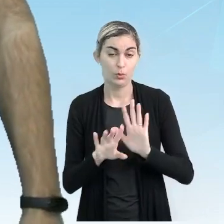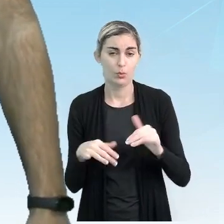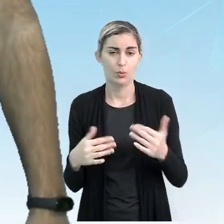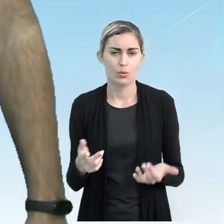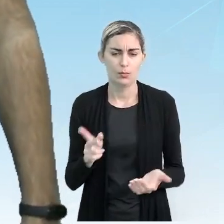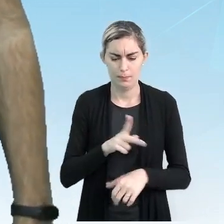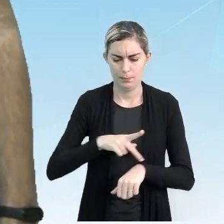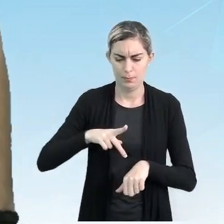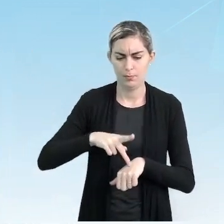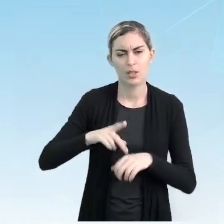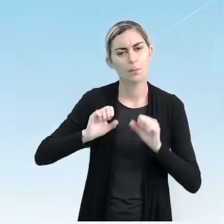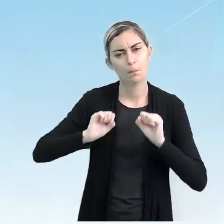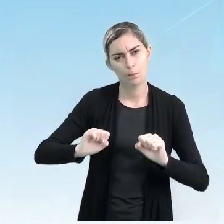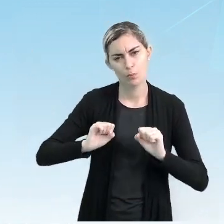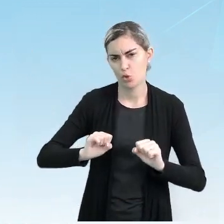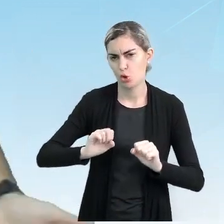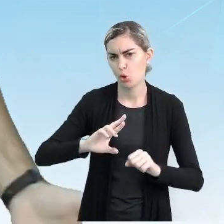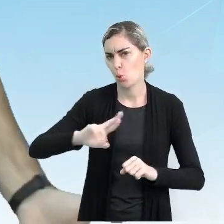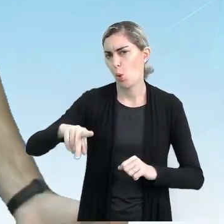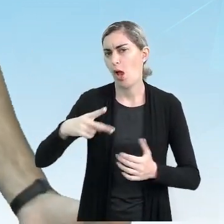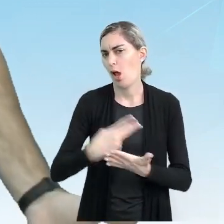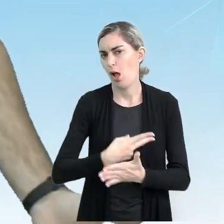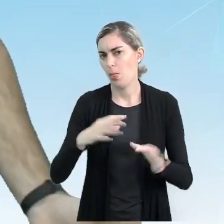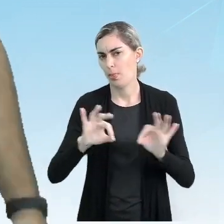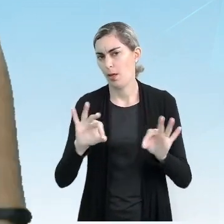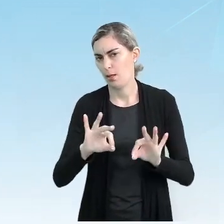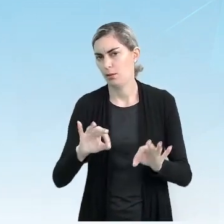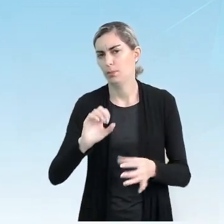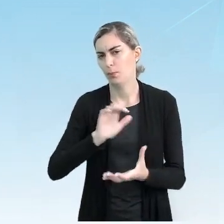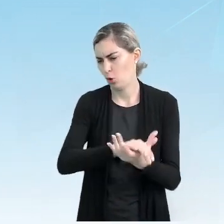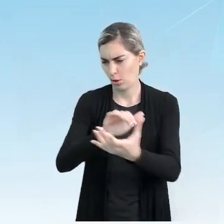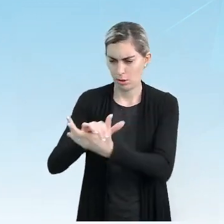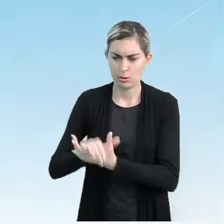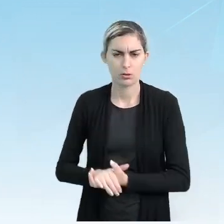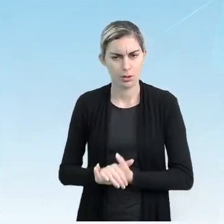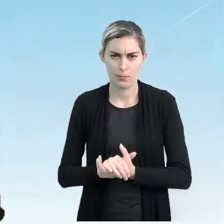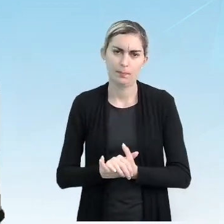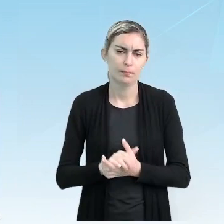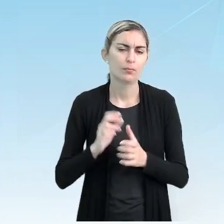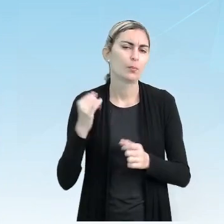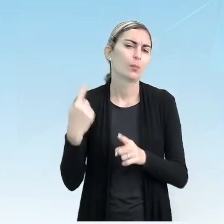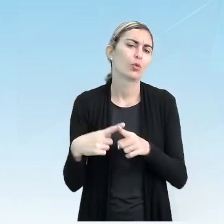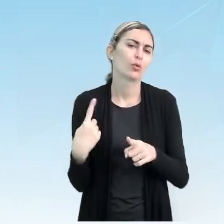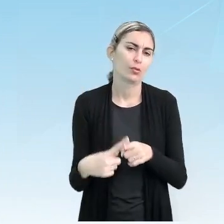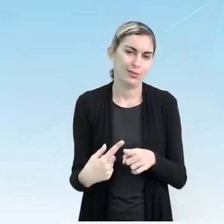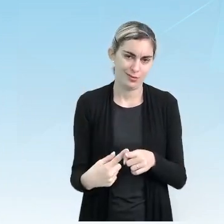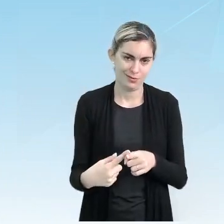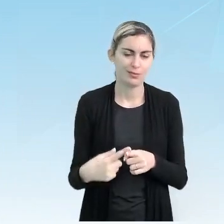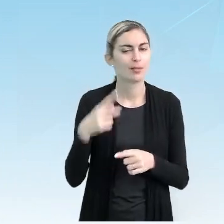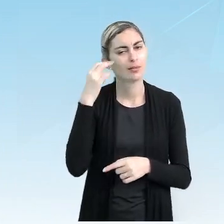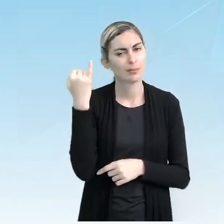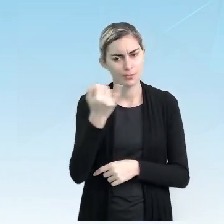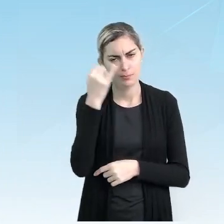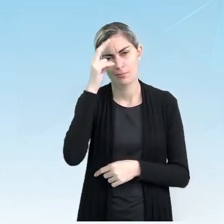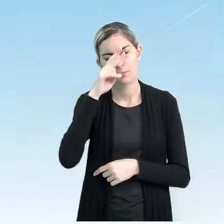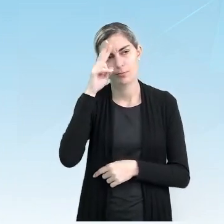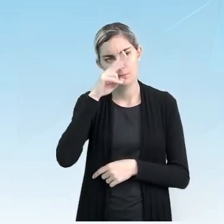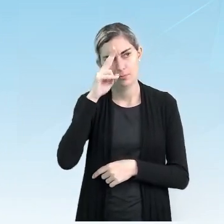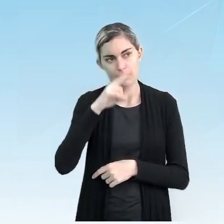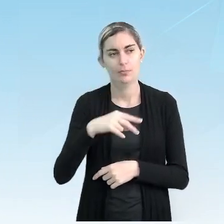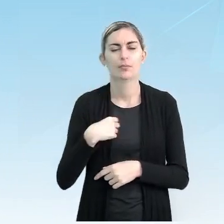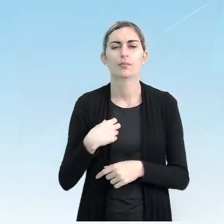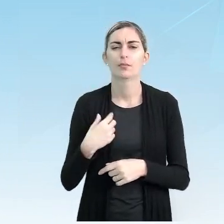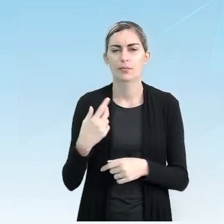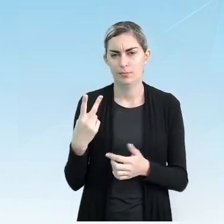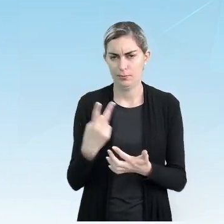país que não é condenável e por quê? Exatamente. Certo? Então, é importante lembrar disso. É um erro achar, como o